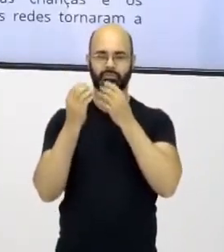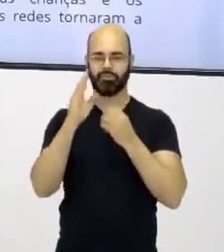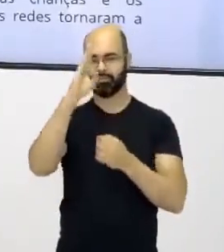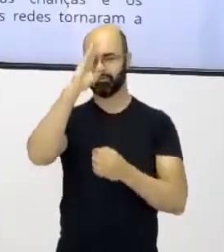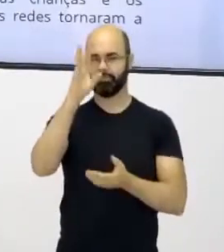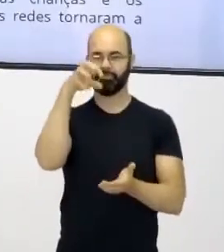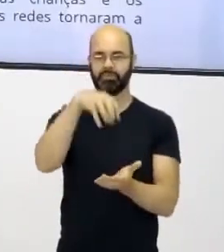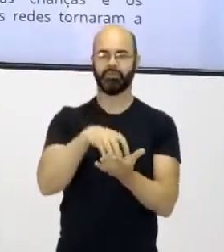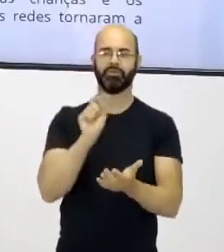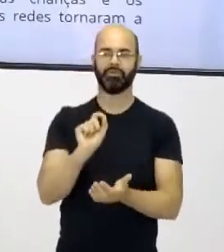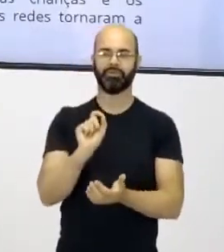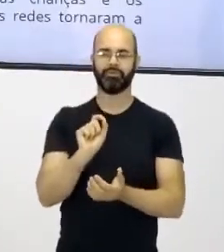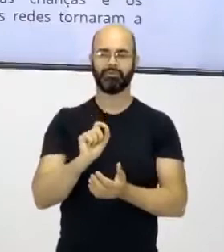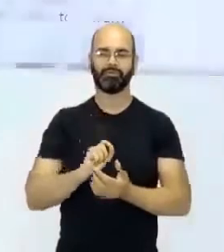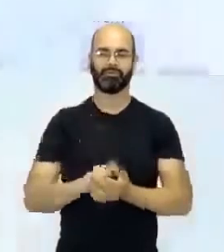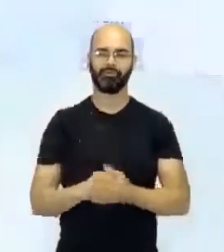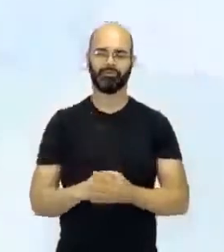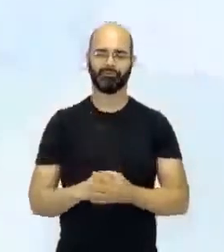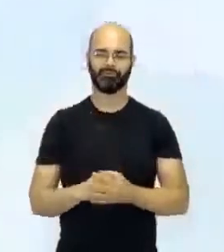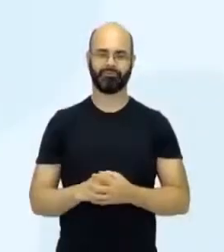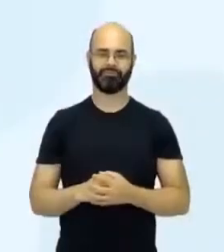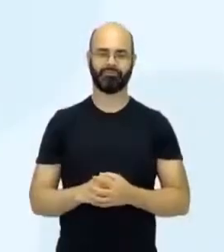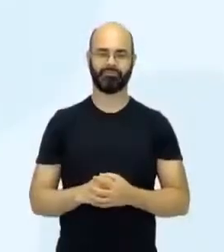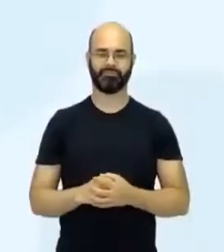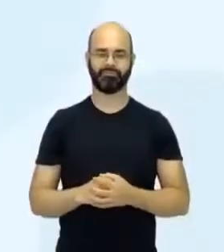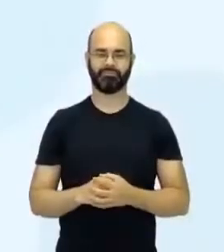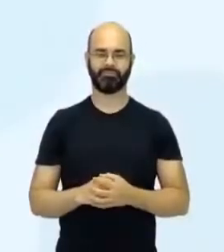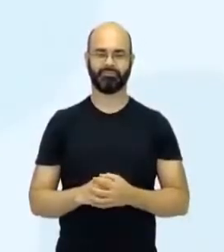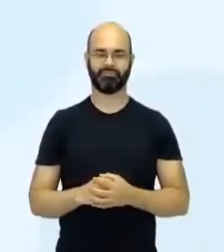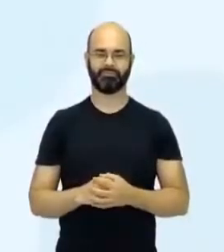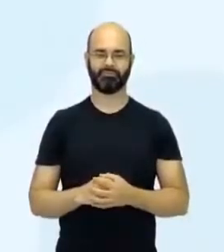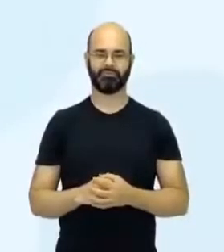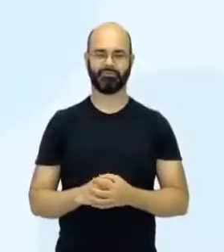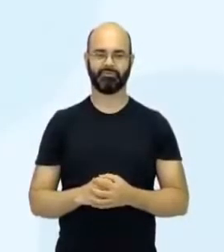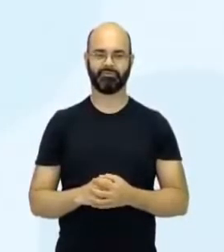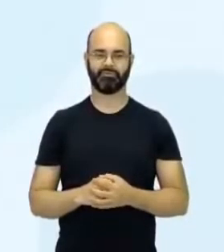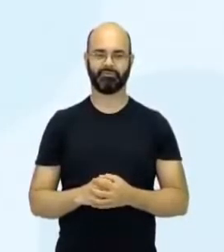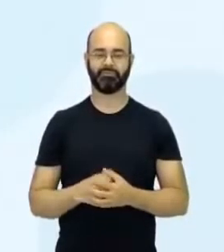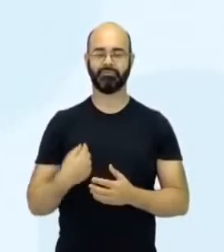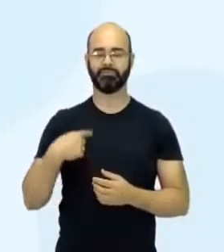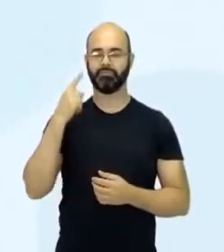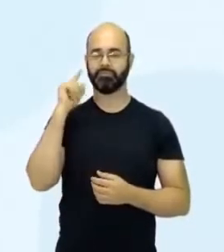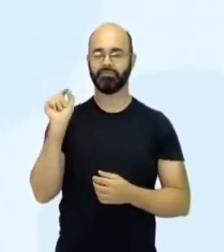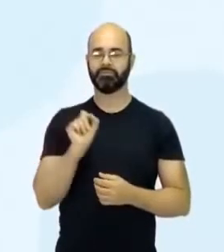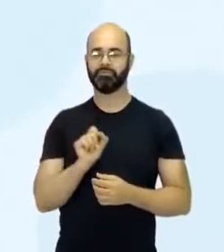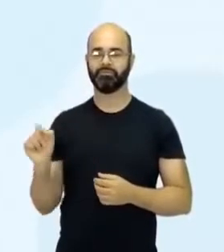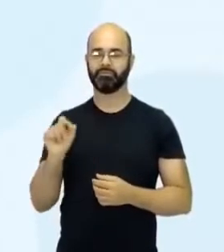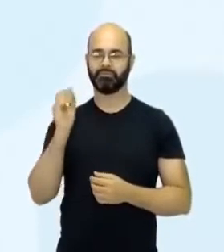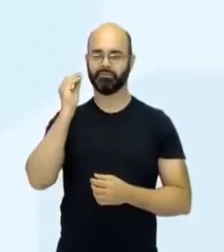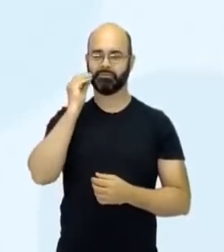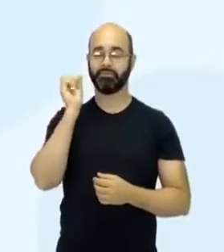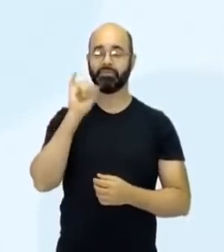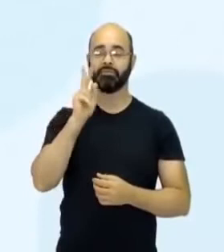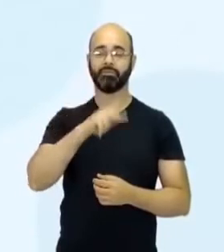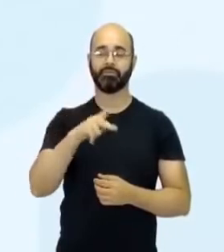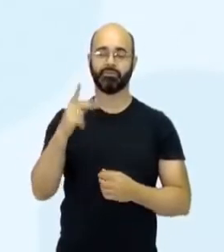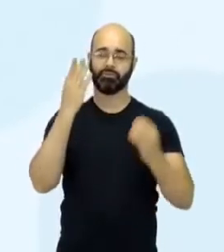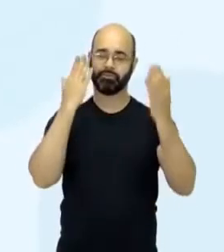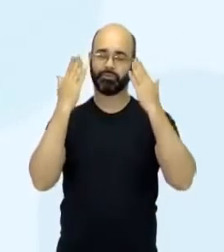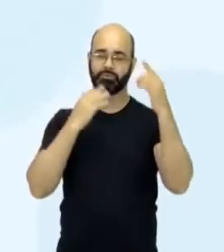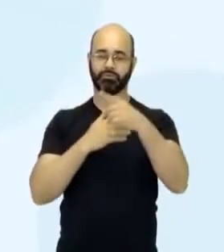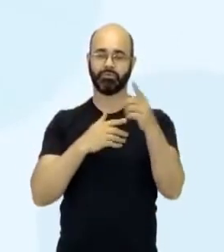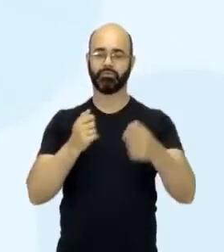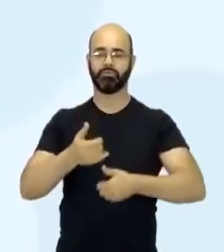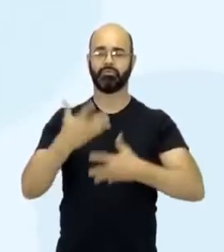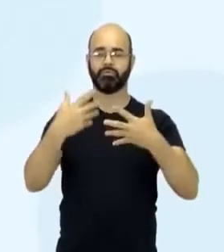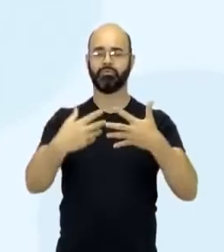aí, ok? Pode voltar aí para eles, por favor. Deixa eu ver se eu consigo grifar. E se tiver aqui. algum professor aí também, psicólogo, pode